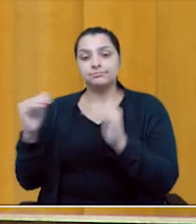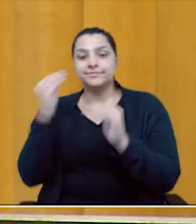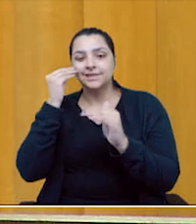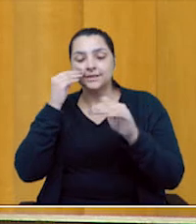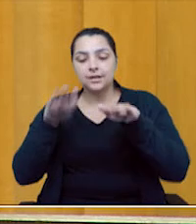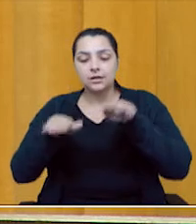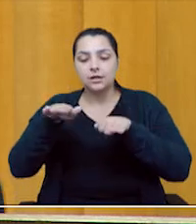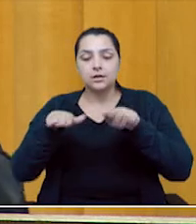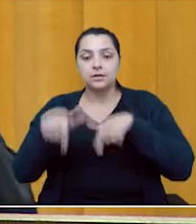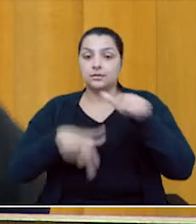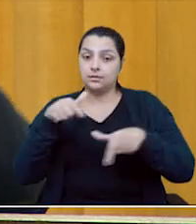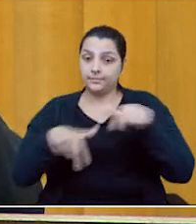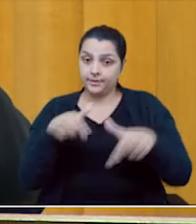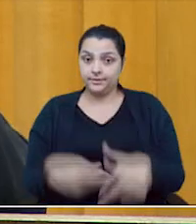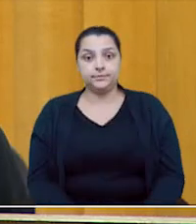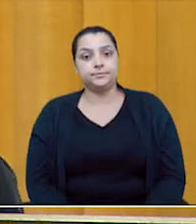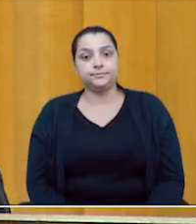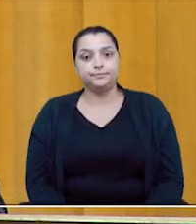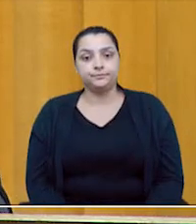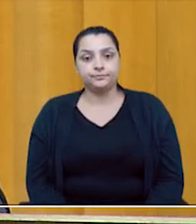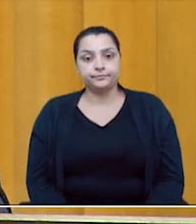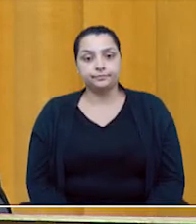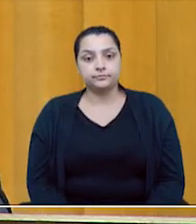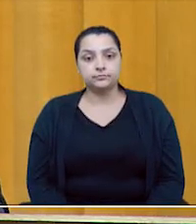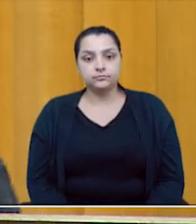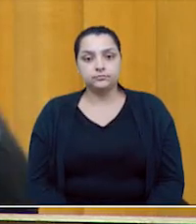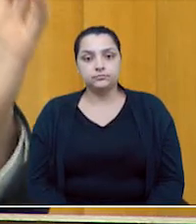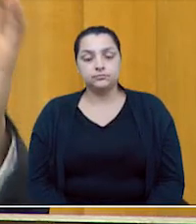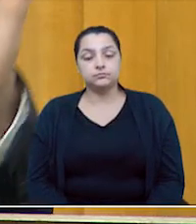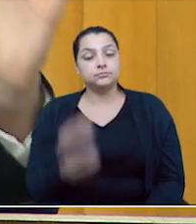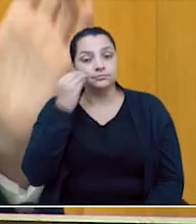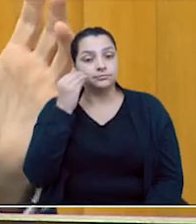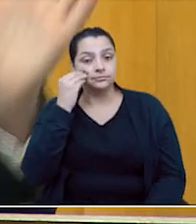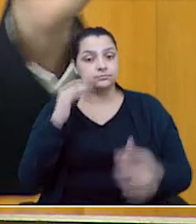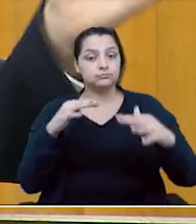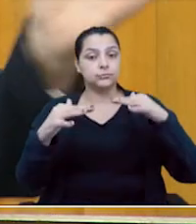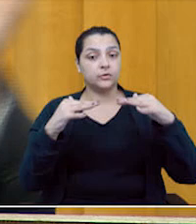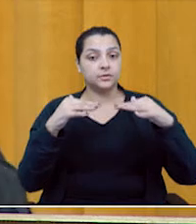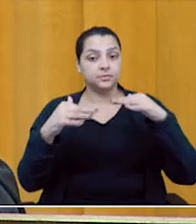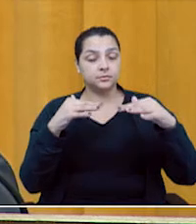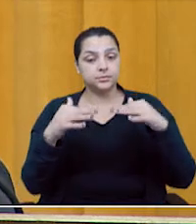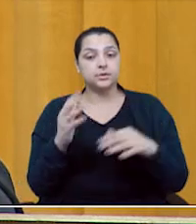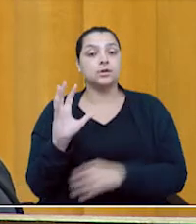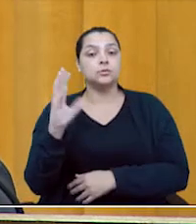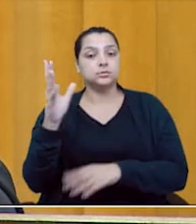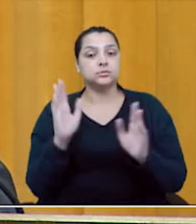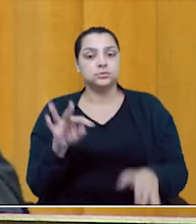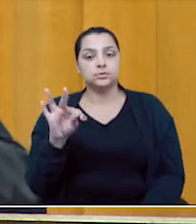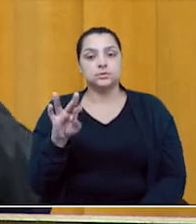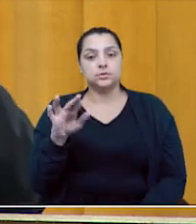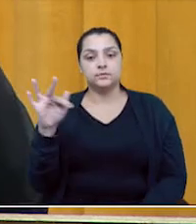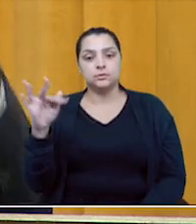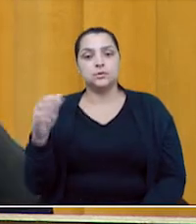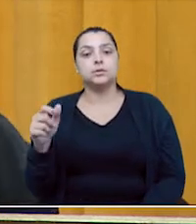trabalho. Algum tipo de movimento, isso já está acontecendo, TRF4 está fazendo, TJSC